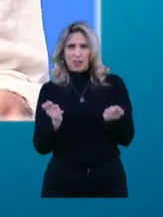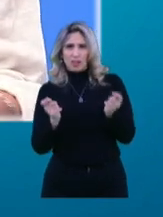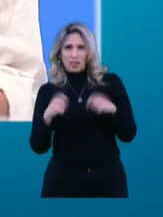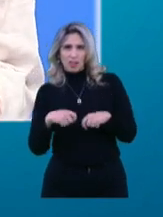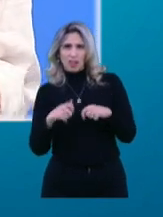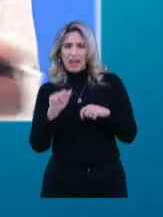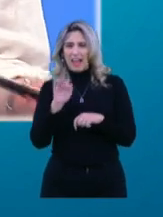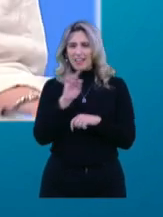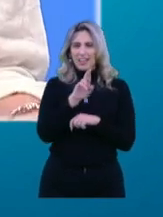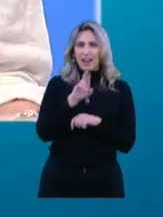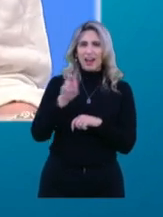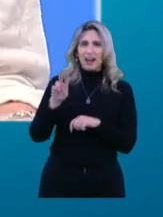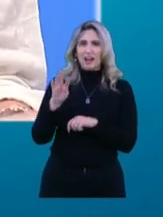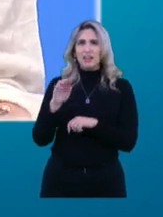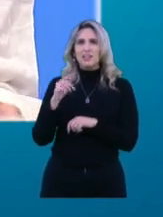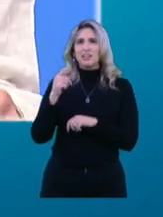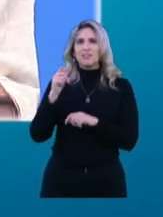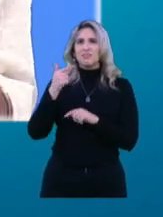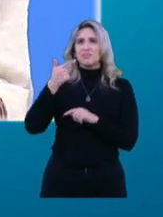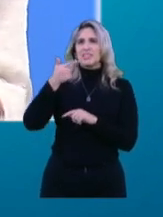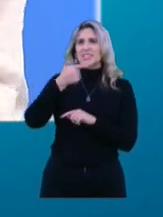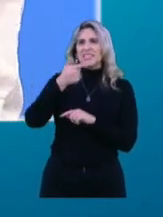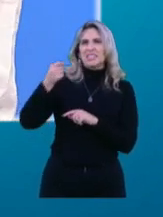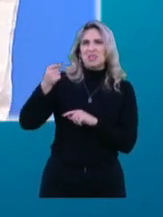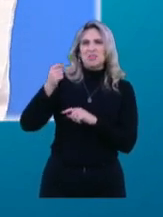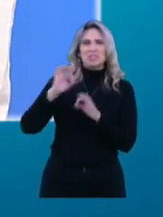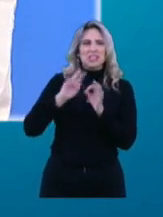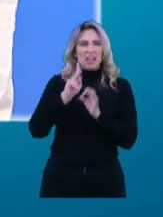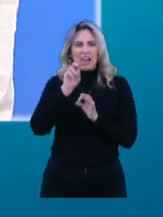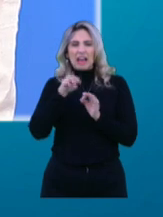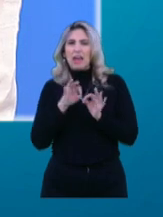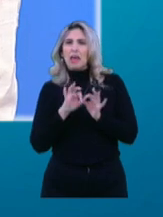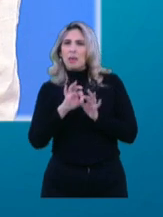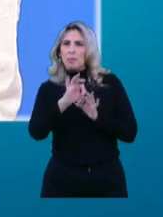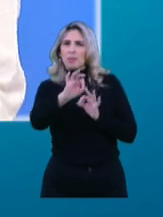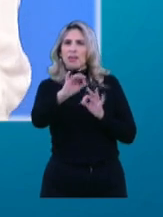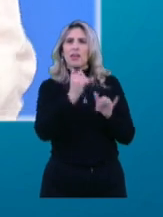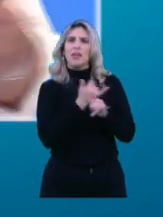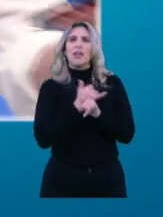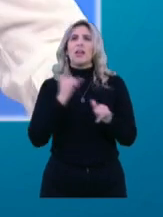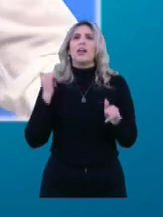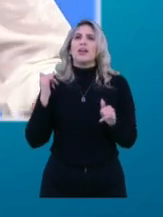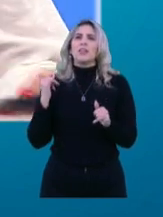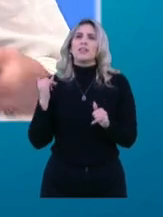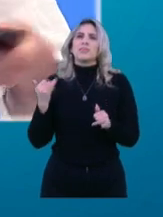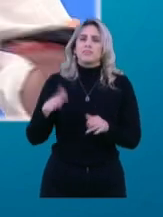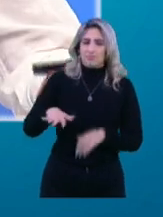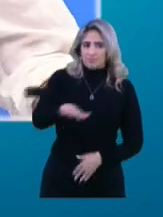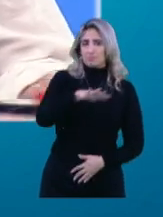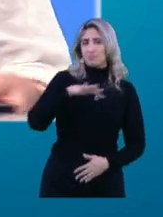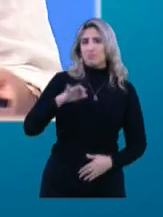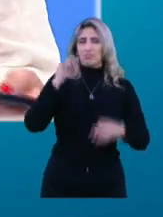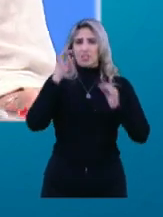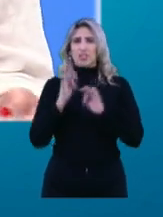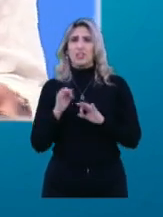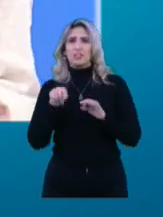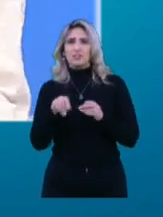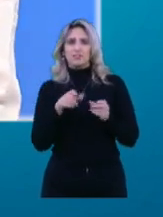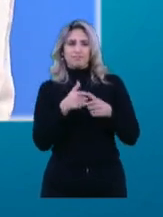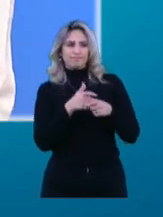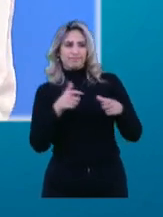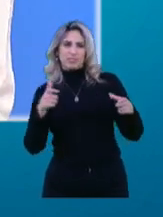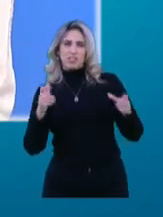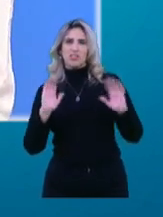aterrar cerca de 600 km de fiação elétrica eh O que corresponderia a uma área equivalente quase a do centro